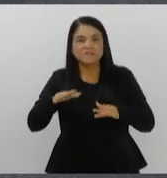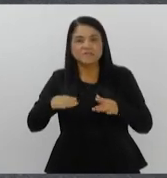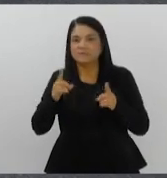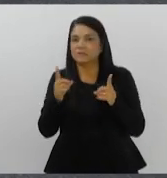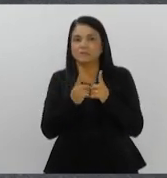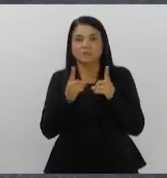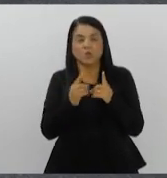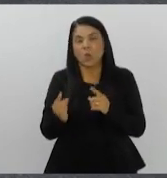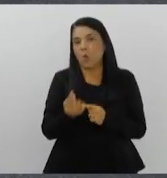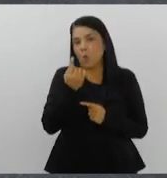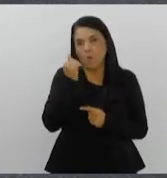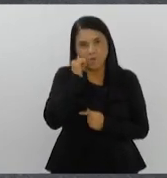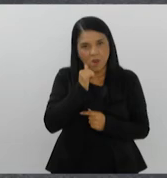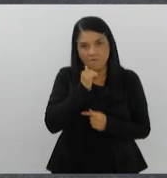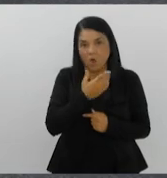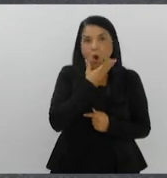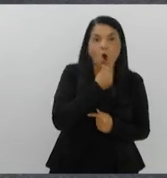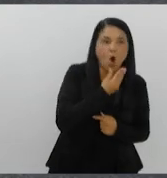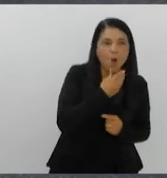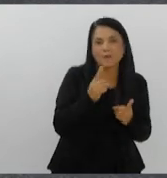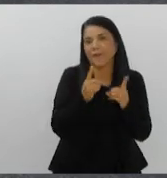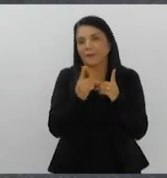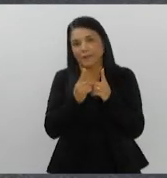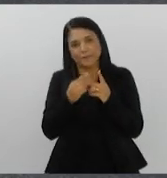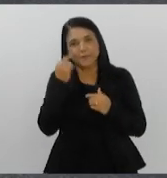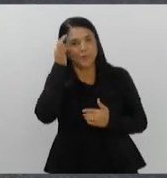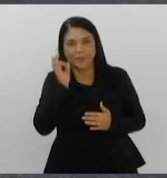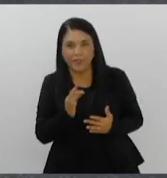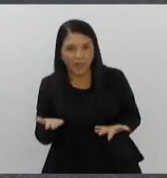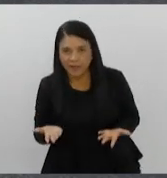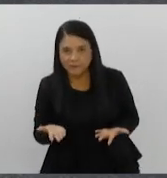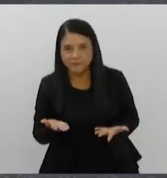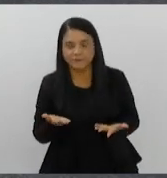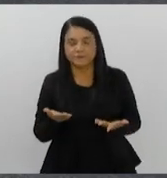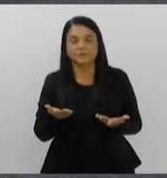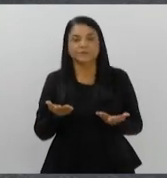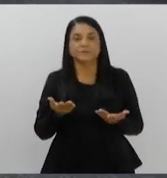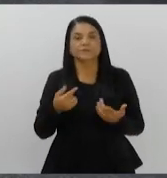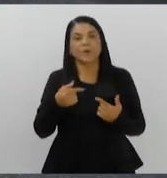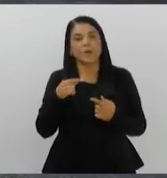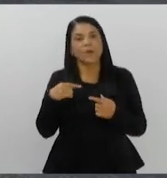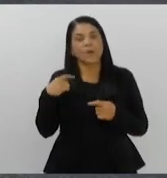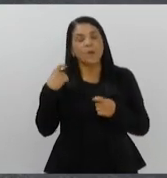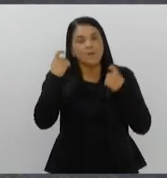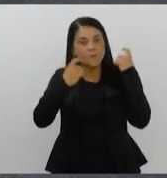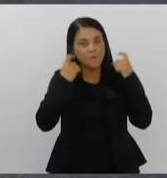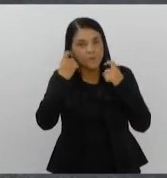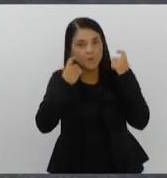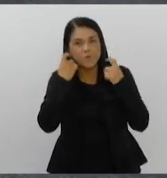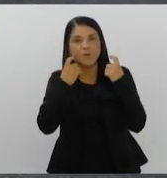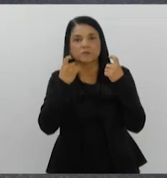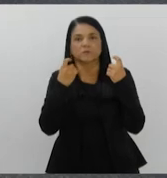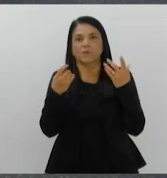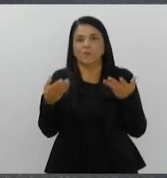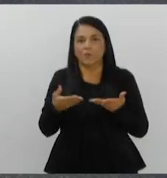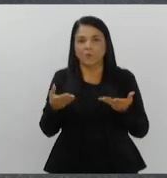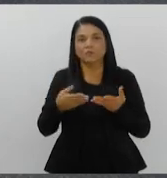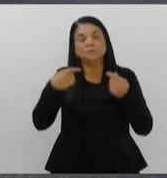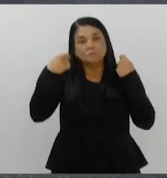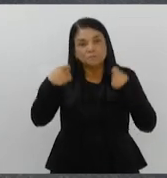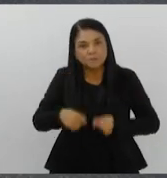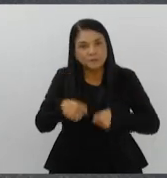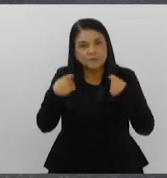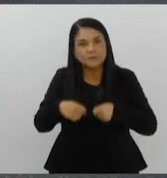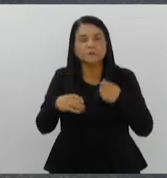uma mulher. Então, por isso, a nossa questão aqui da necessidade de que nós